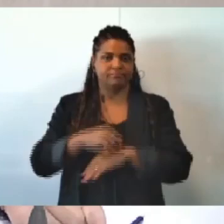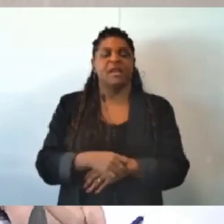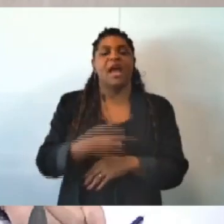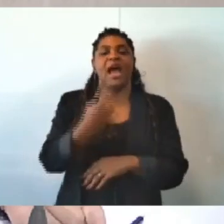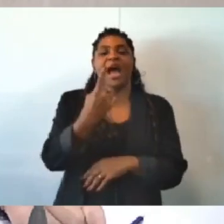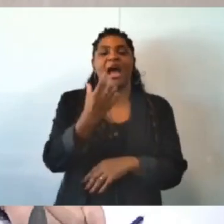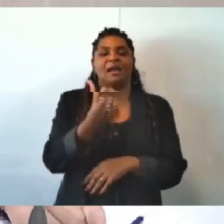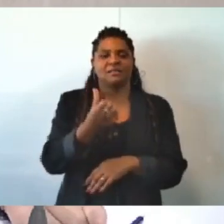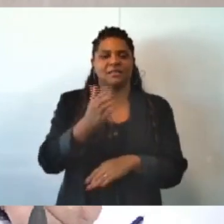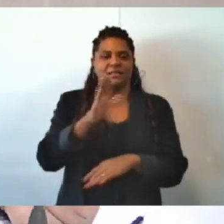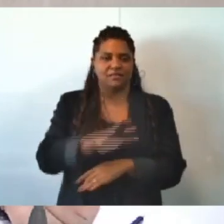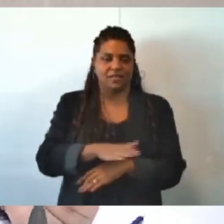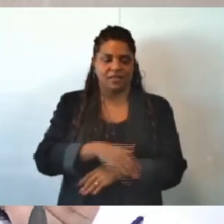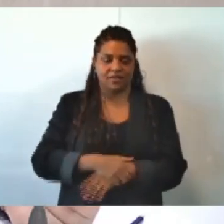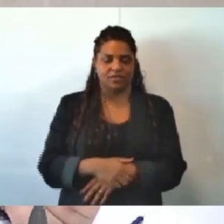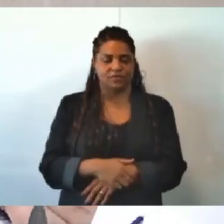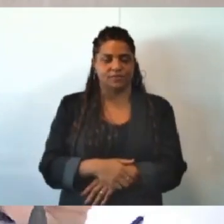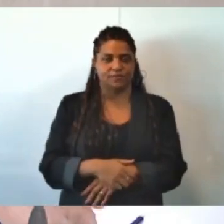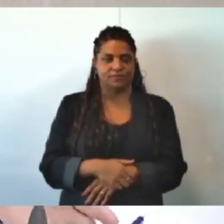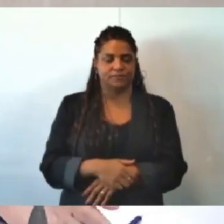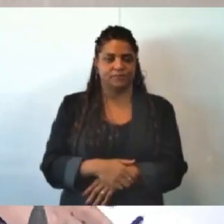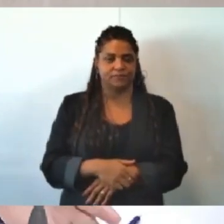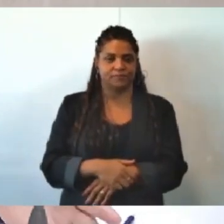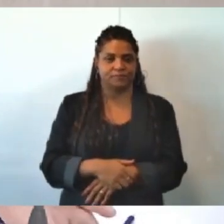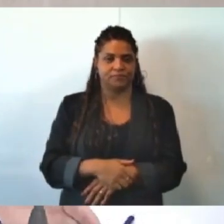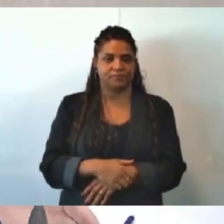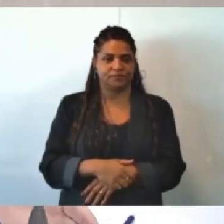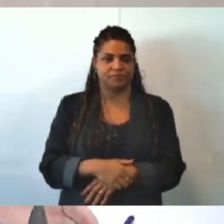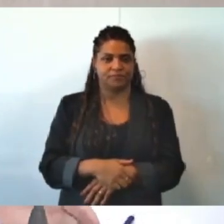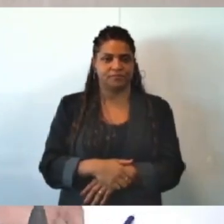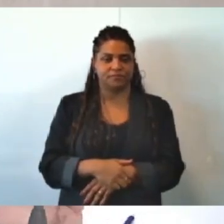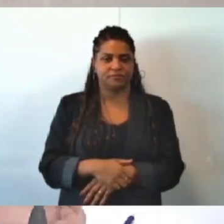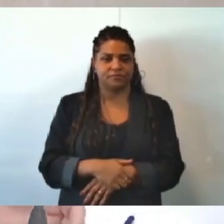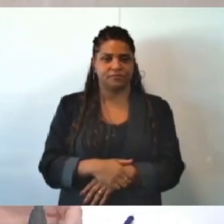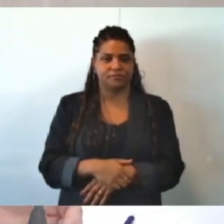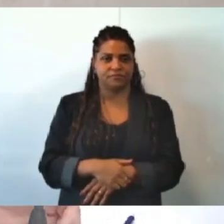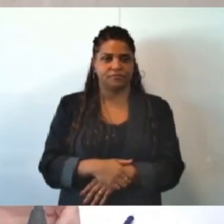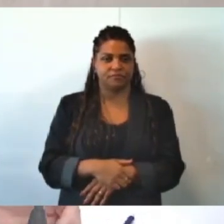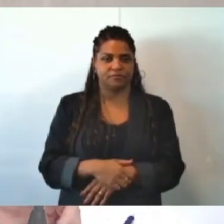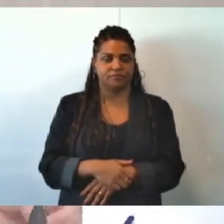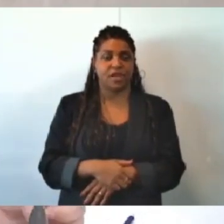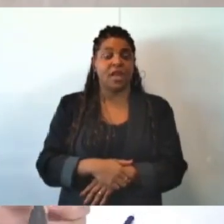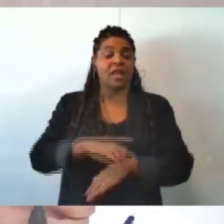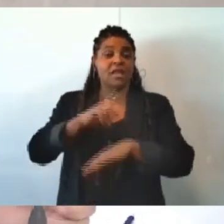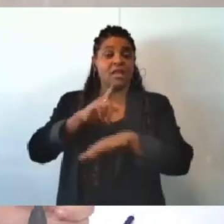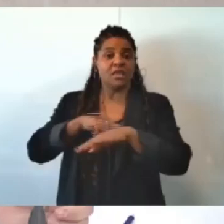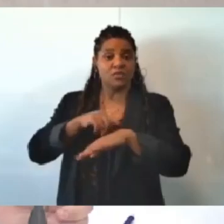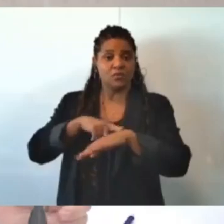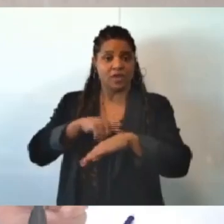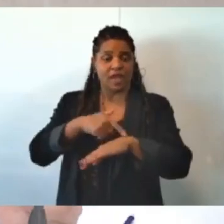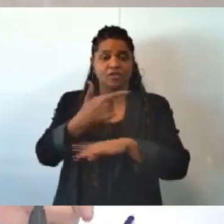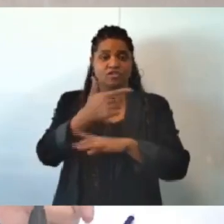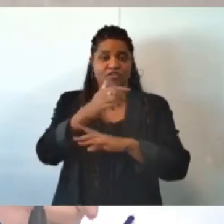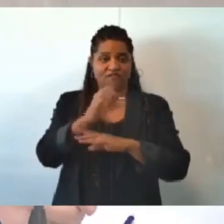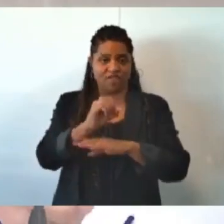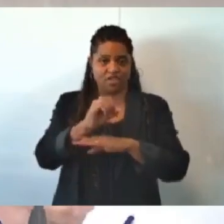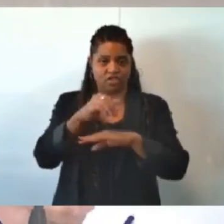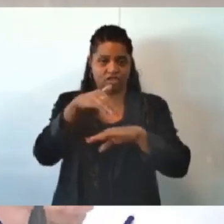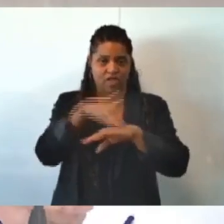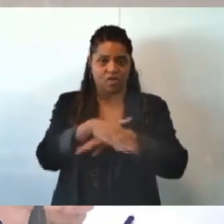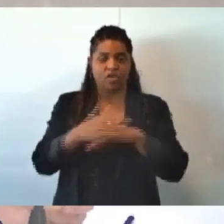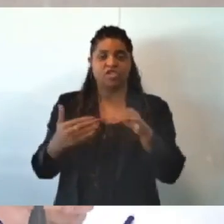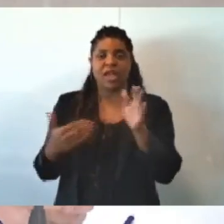Considerando também que do horário de 8 da noite até as 6 da manhã se tenha 2